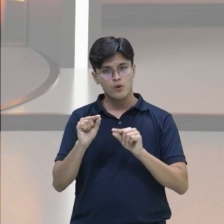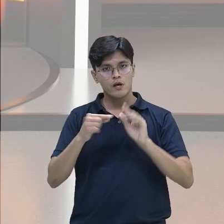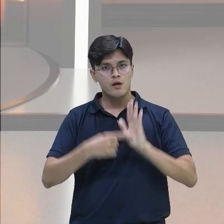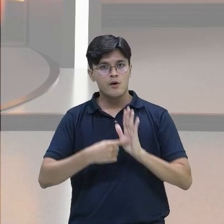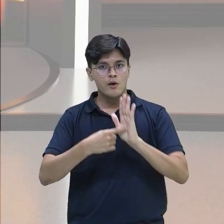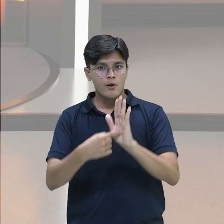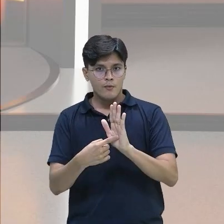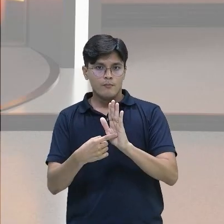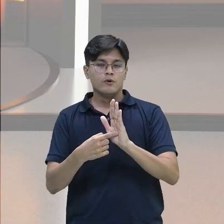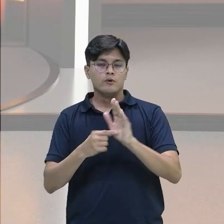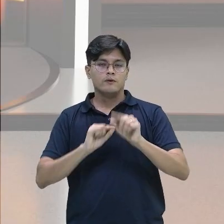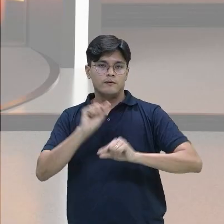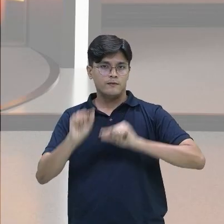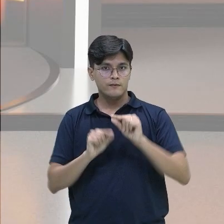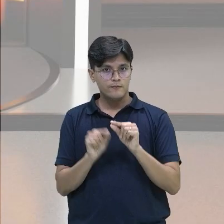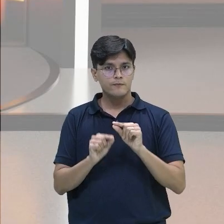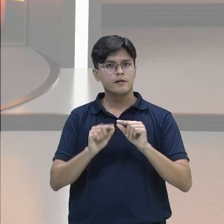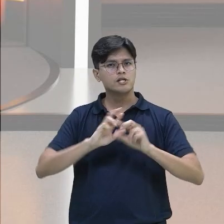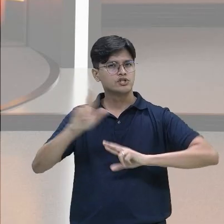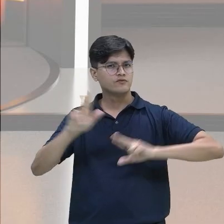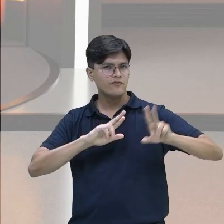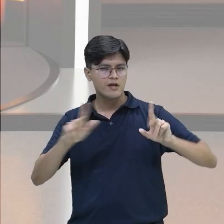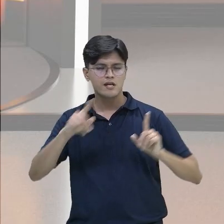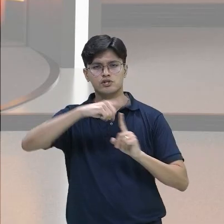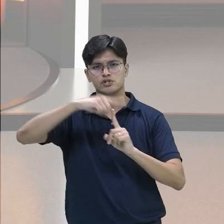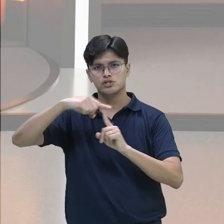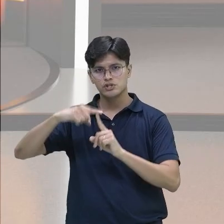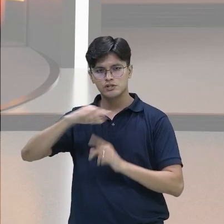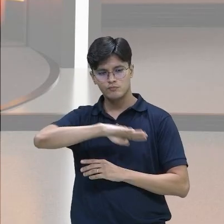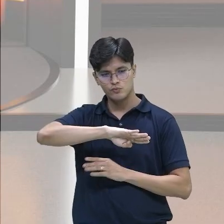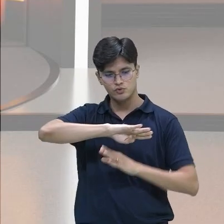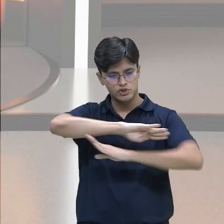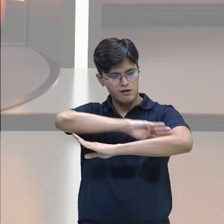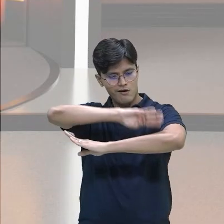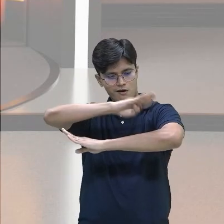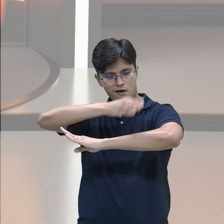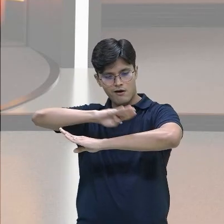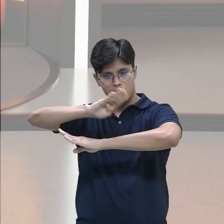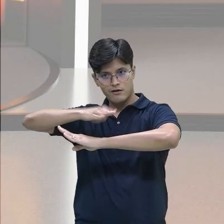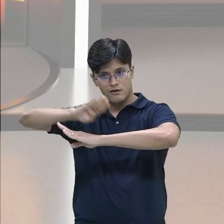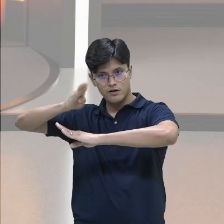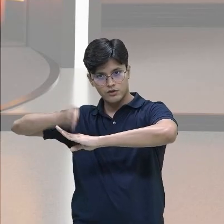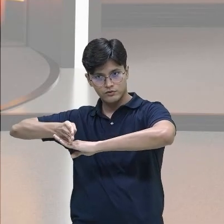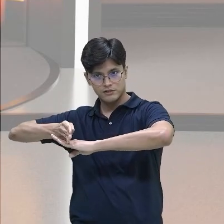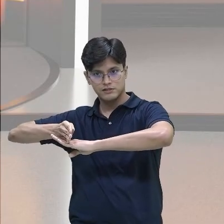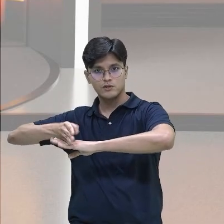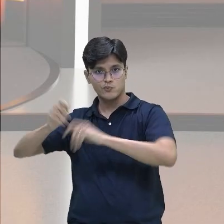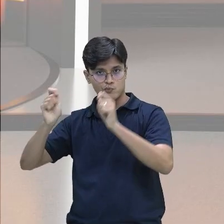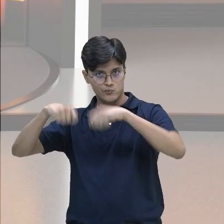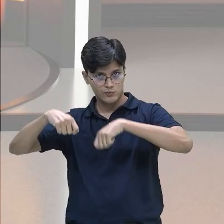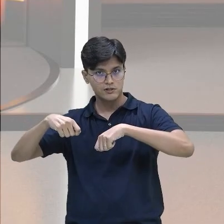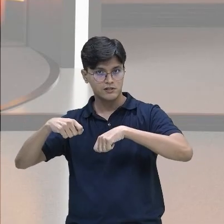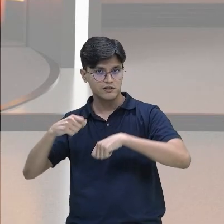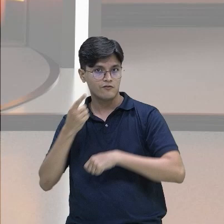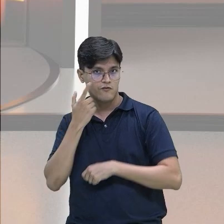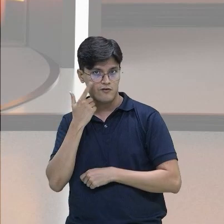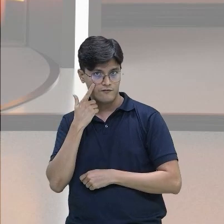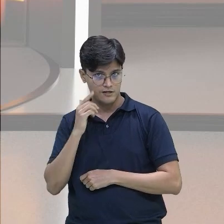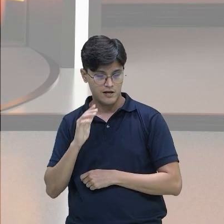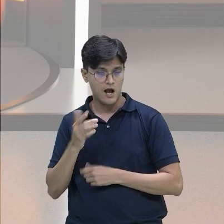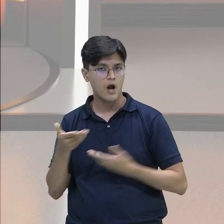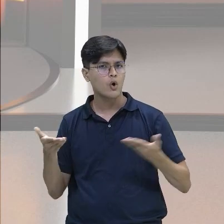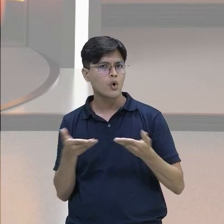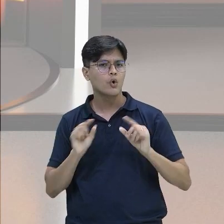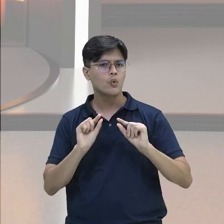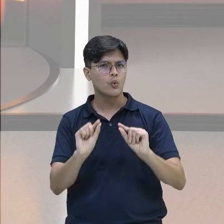diferentes, né, ondulações aqui que a gente pode analisar, tá bom? Nós vamos ver uma animação agora, gente, em que